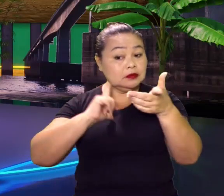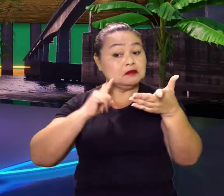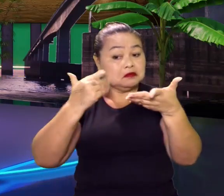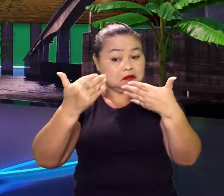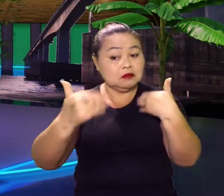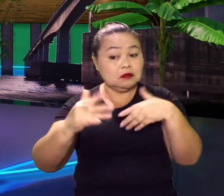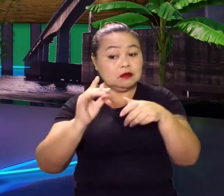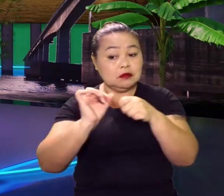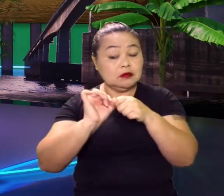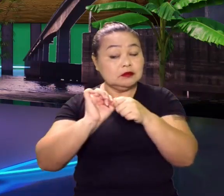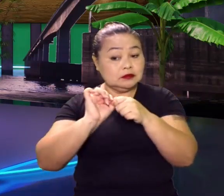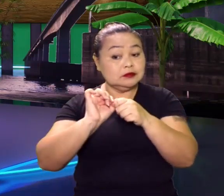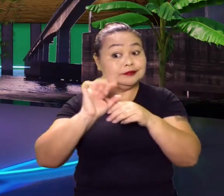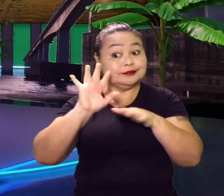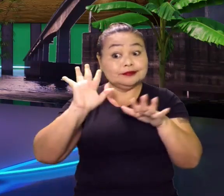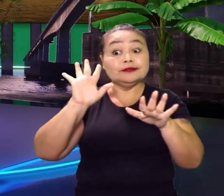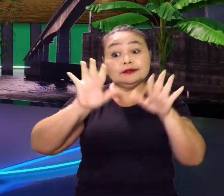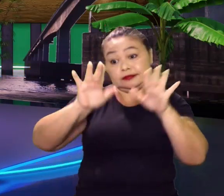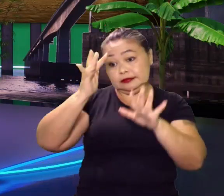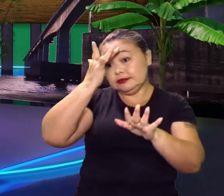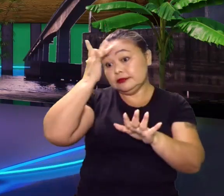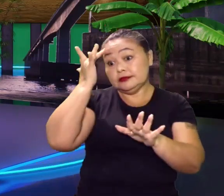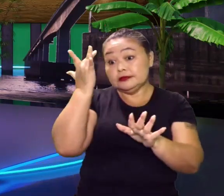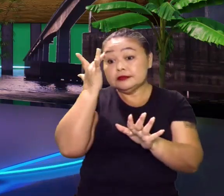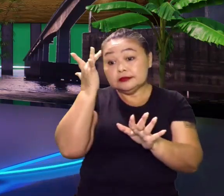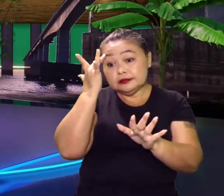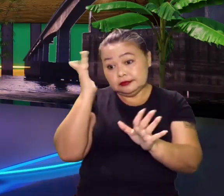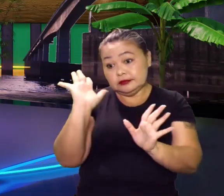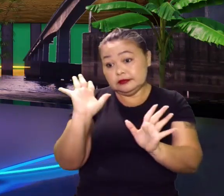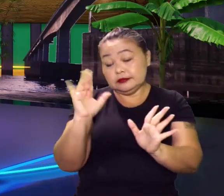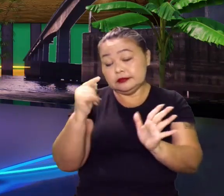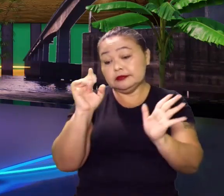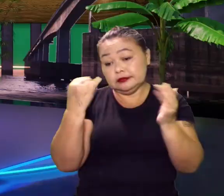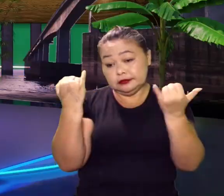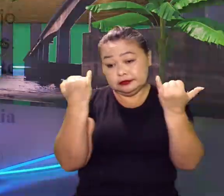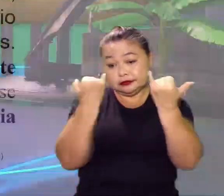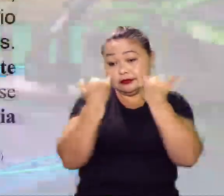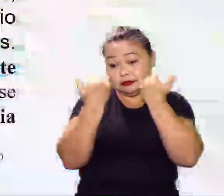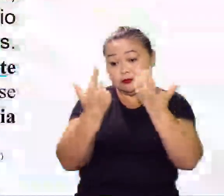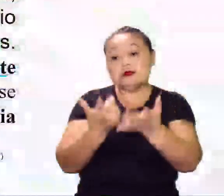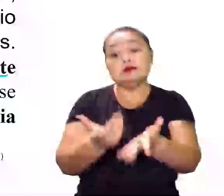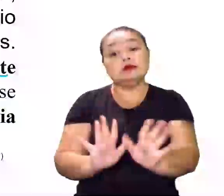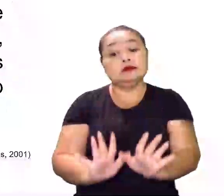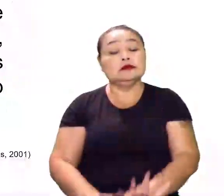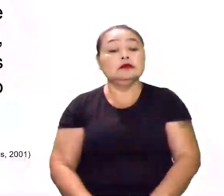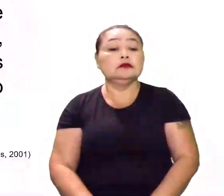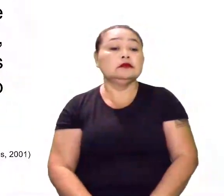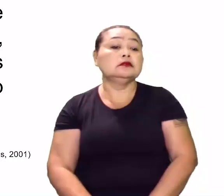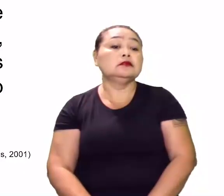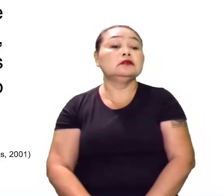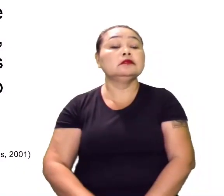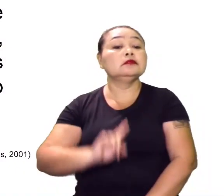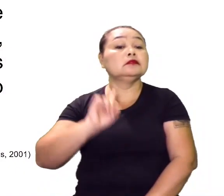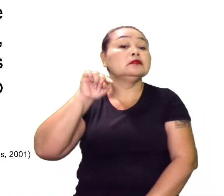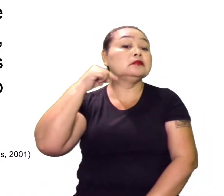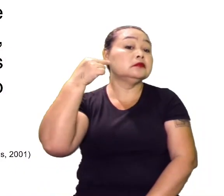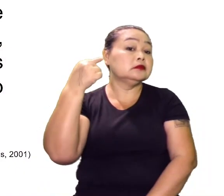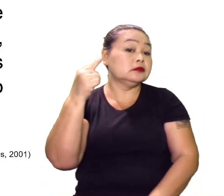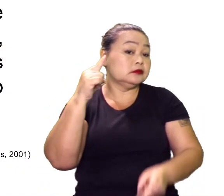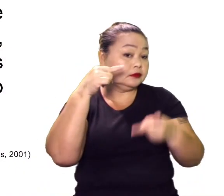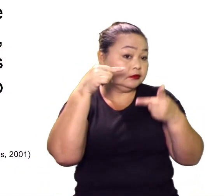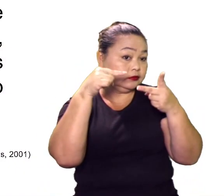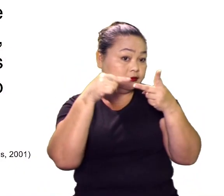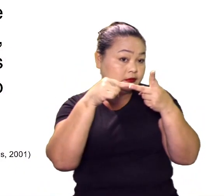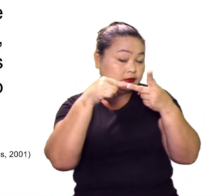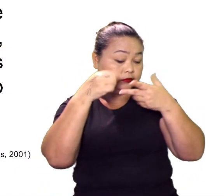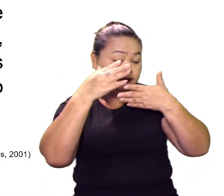despreparadas que não têm essa informação. Cai em concurso. Perfeito. É isso? Exato. Vamos lá no quadro, meu diretor? Próximo tipo de relevo